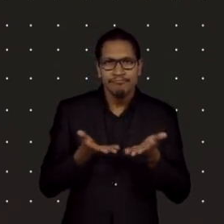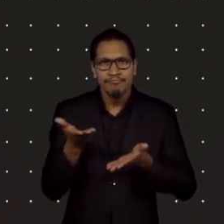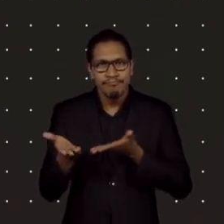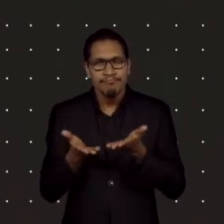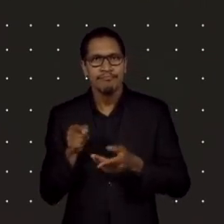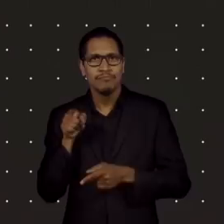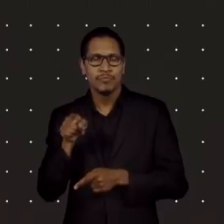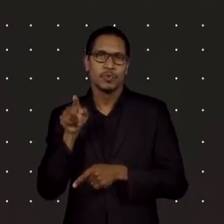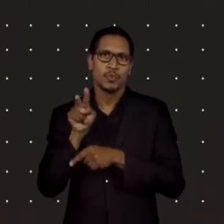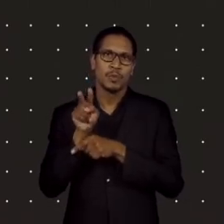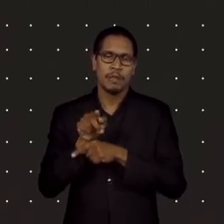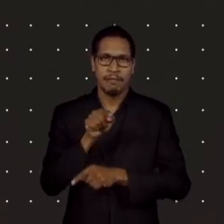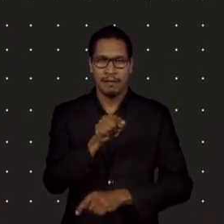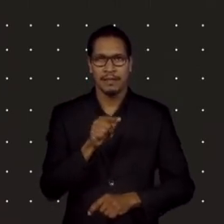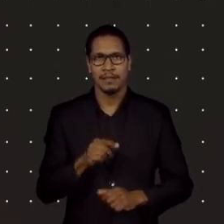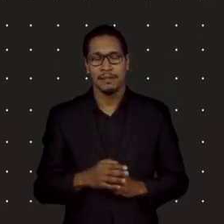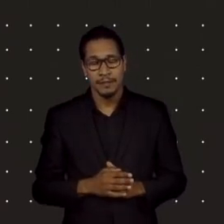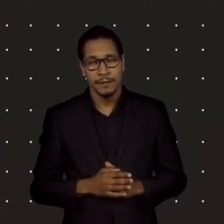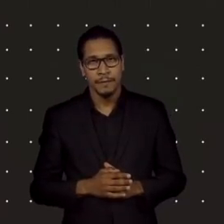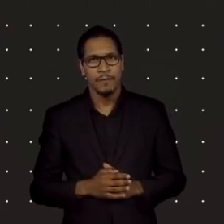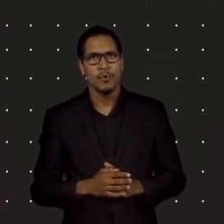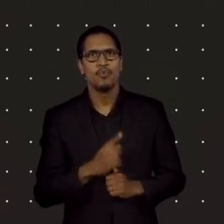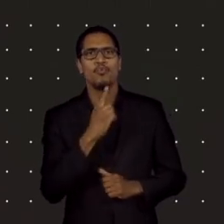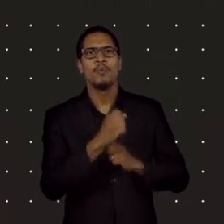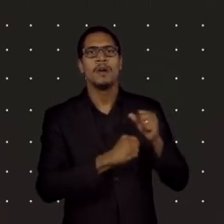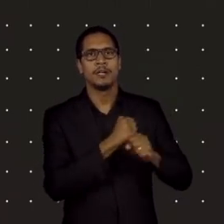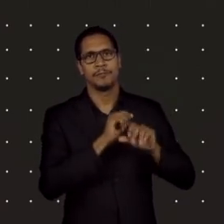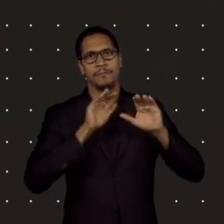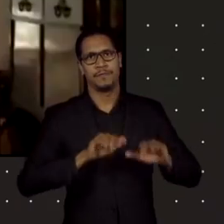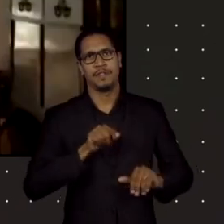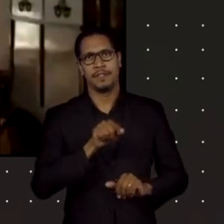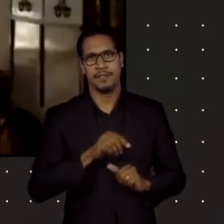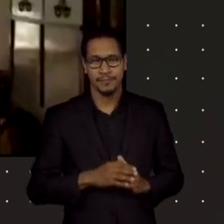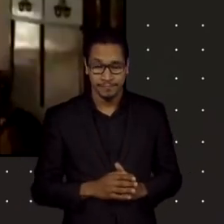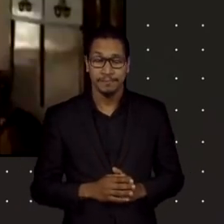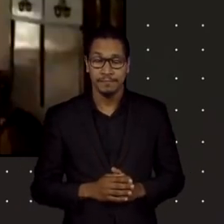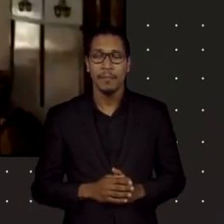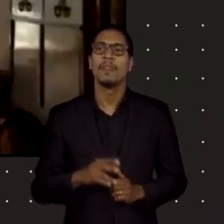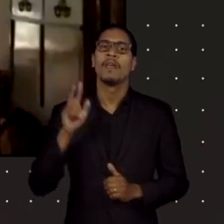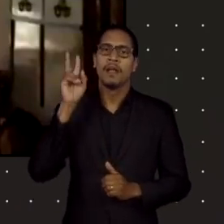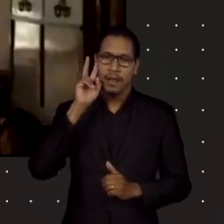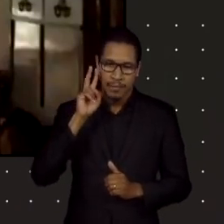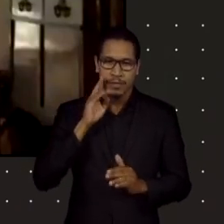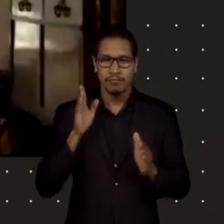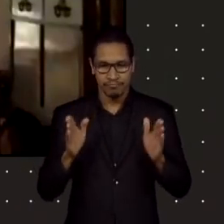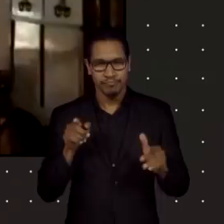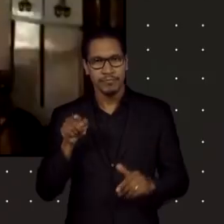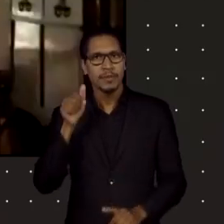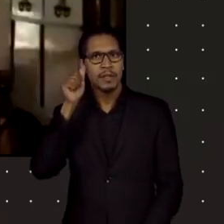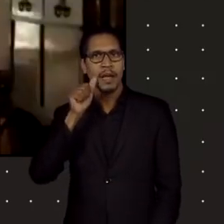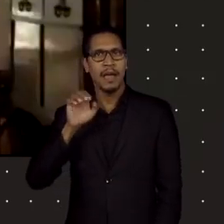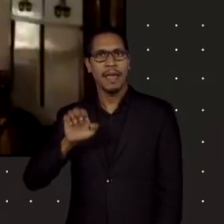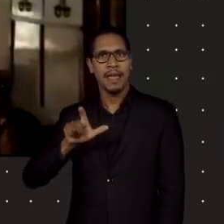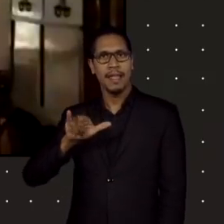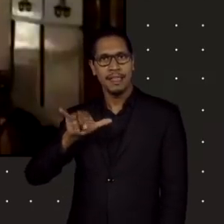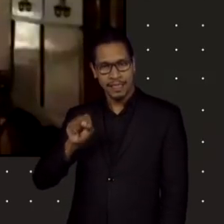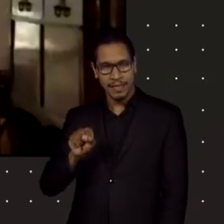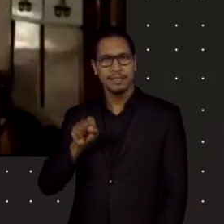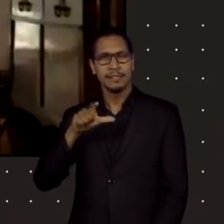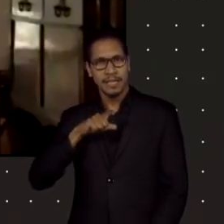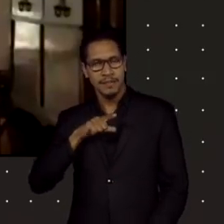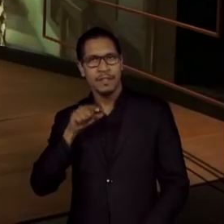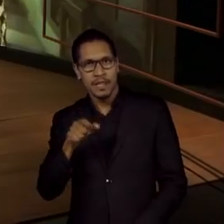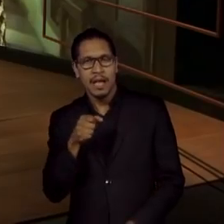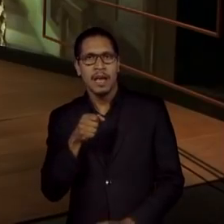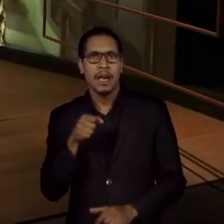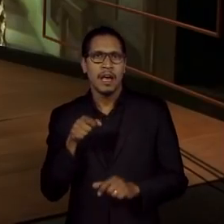especial, e eu fiquei morando lá 1 ano, mais ou menos. E nessa ocasião, a Elis foi gravar o